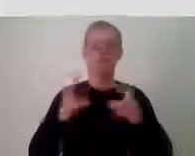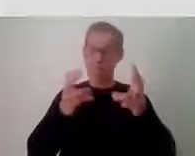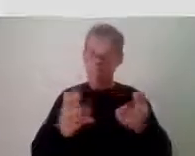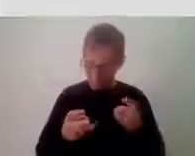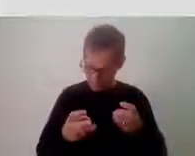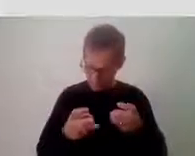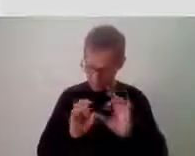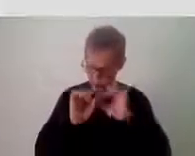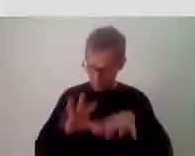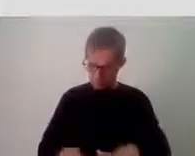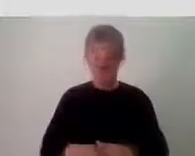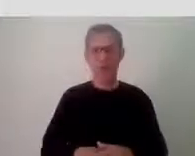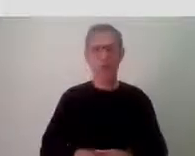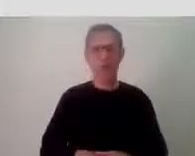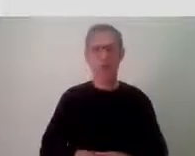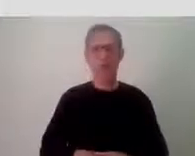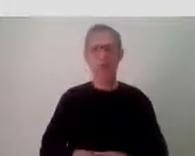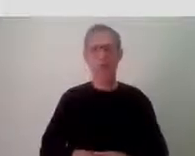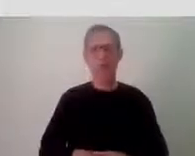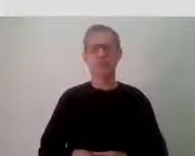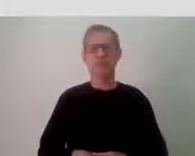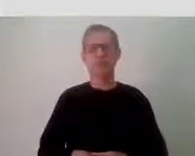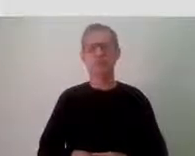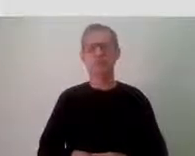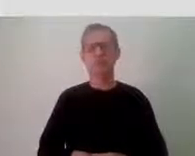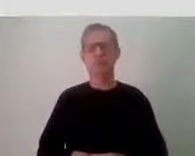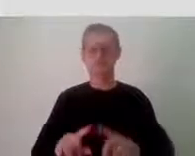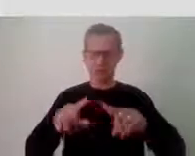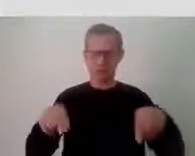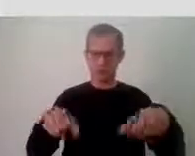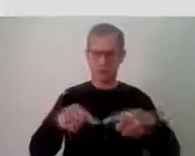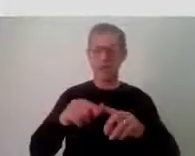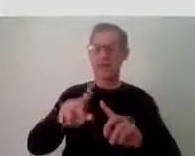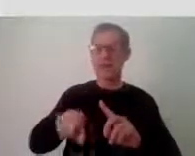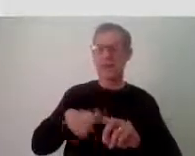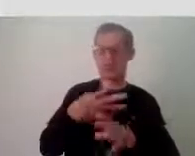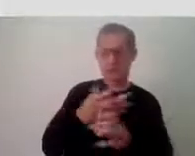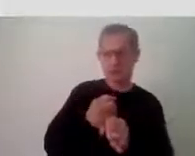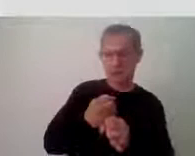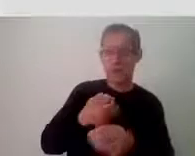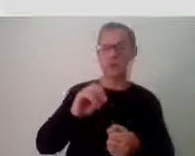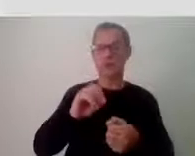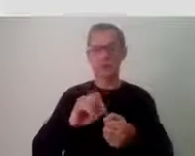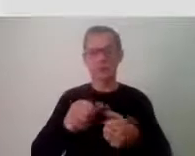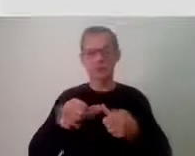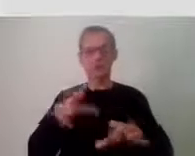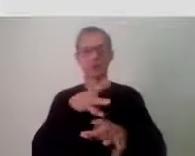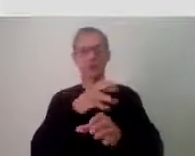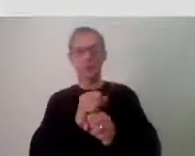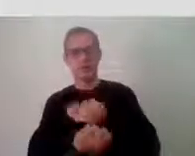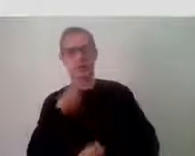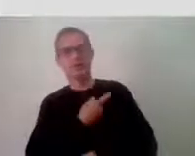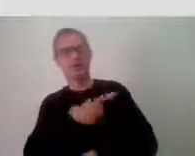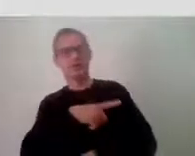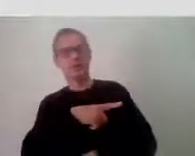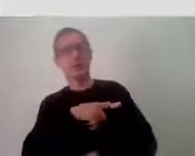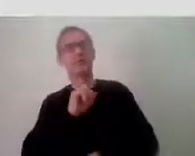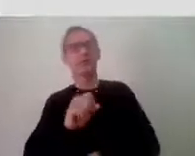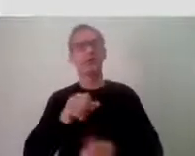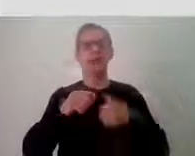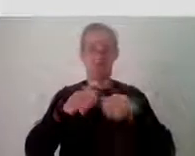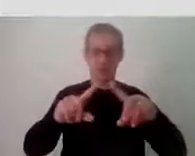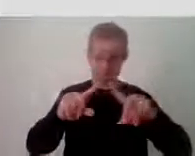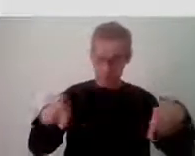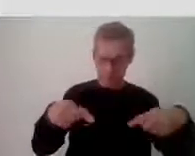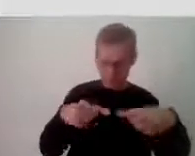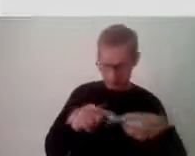que tá sobrando um espacinho aqui. Então, daqui a pouco a gente vai ver esse espacinho. Fiz isso. Fazendo essa soma, nós vamos ter que essa